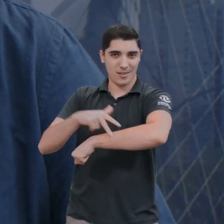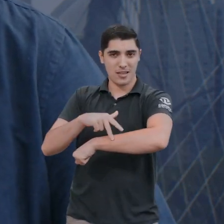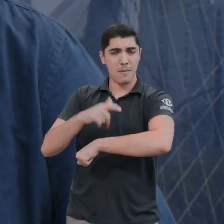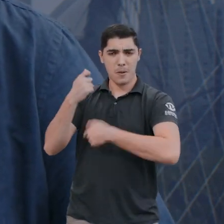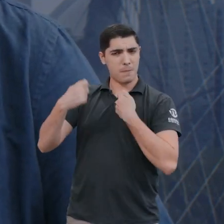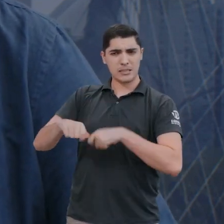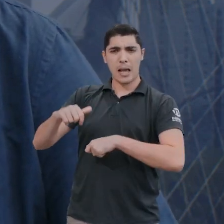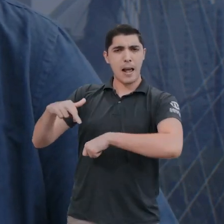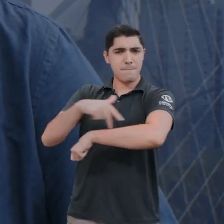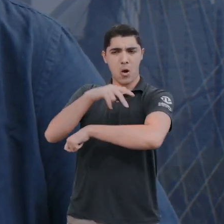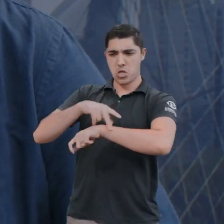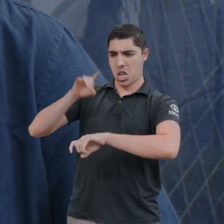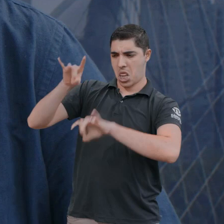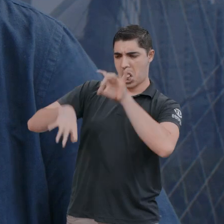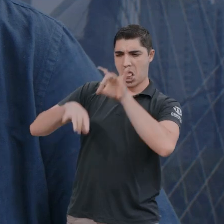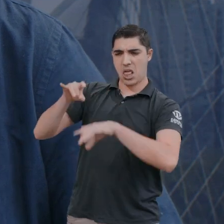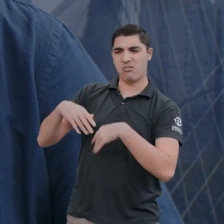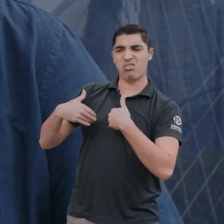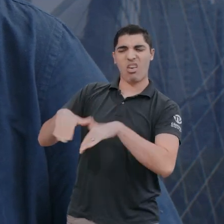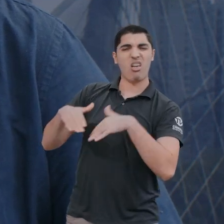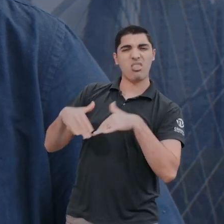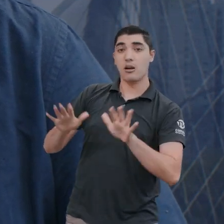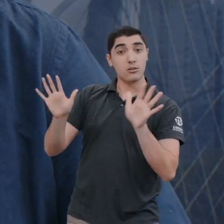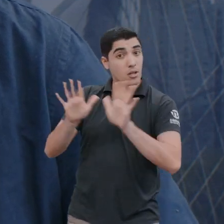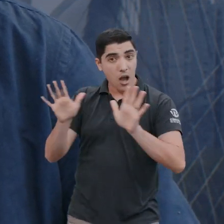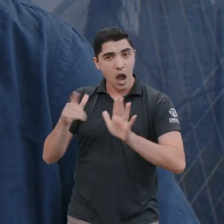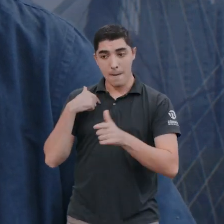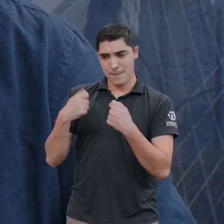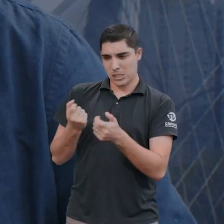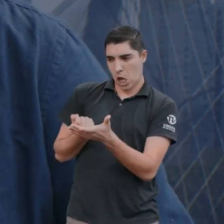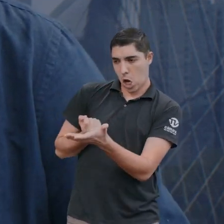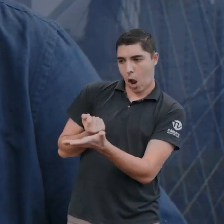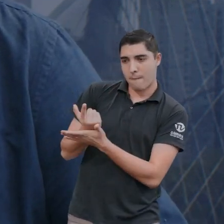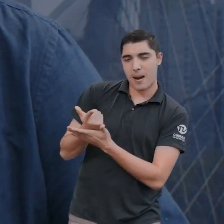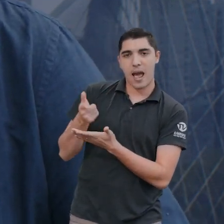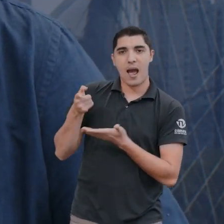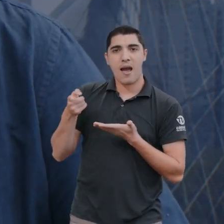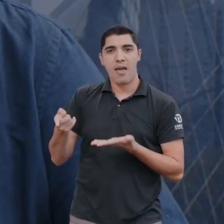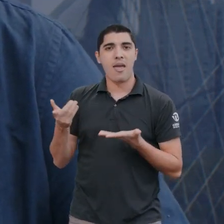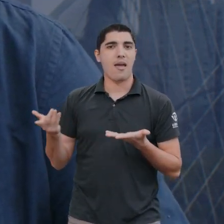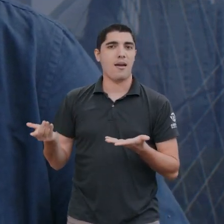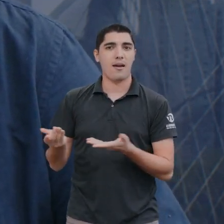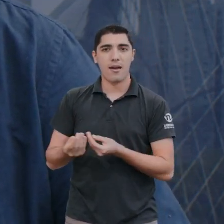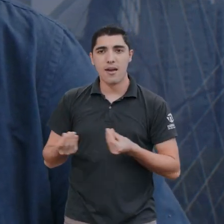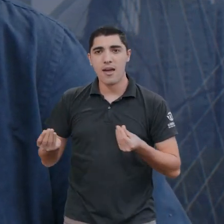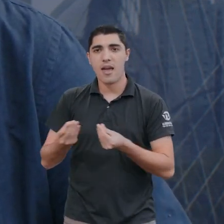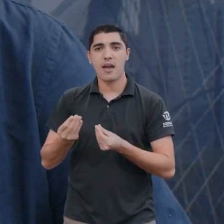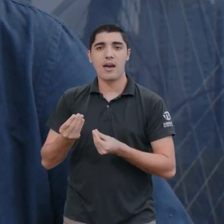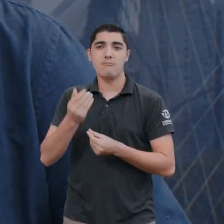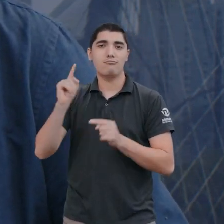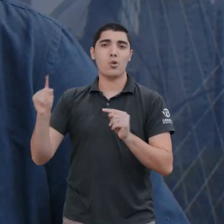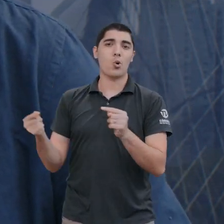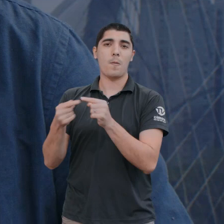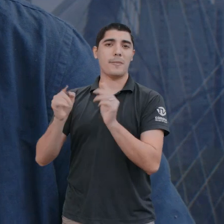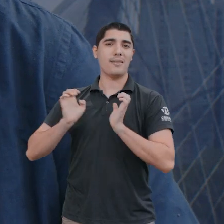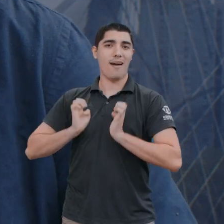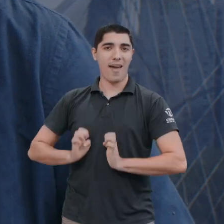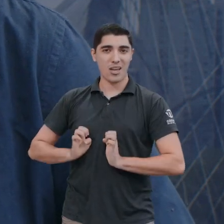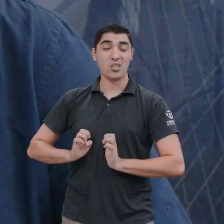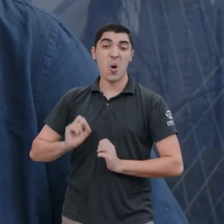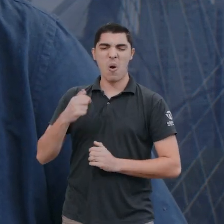ser uma moda descartável, não precisa ser uma moda que você precisa comprar de uma forma não ética ou de uma